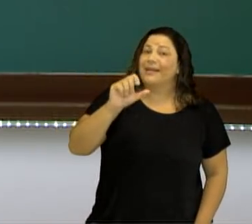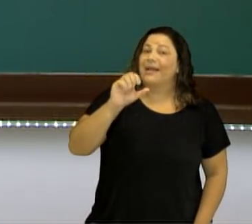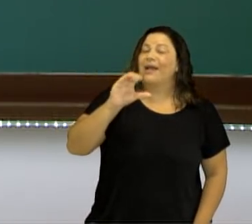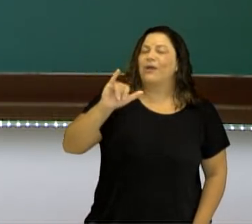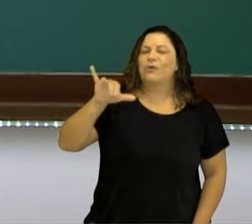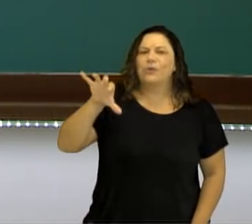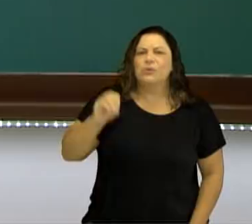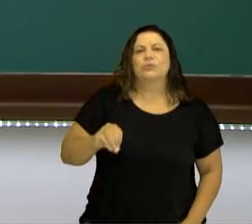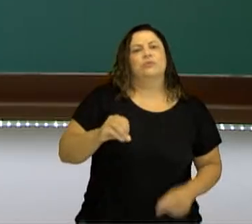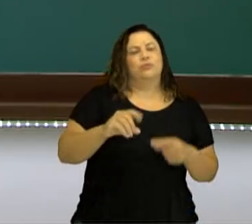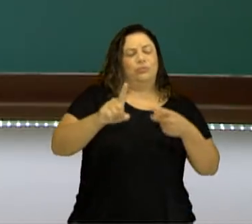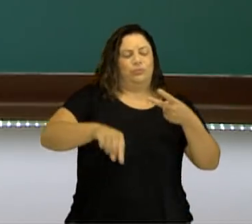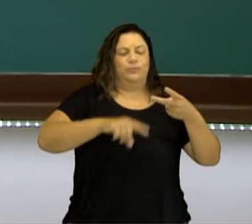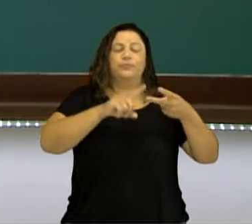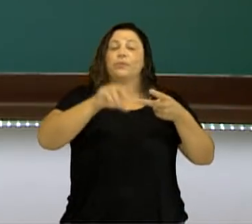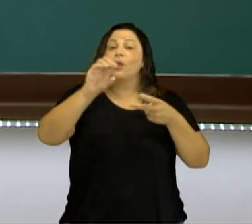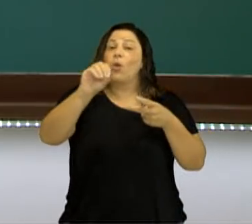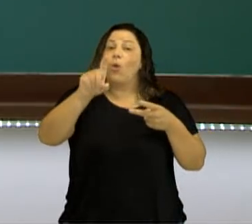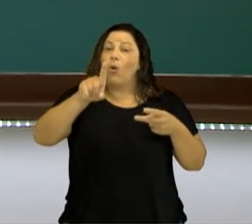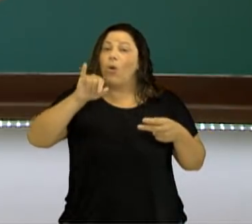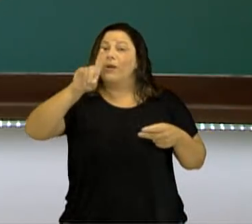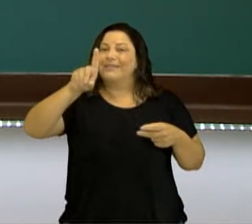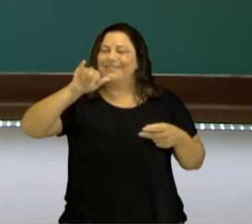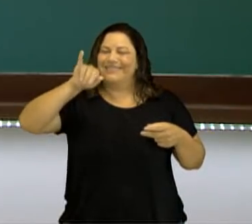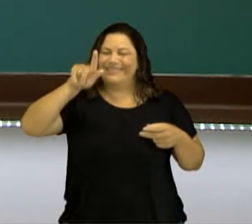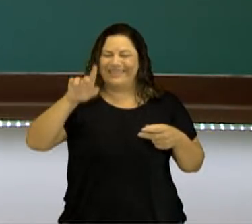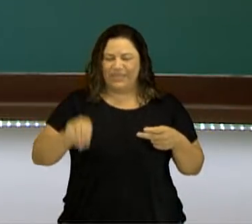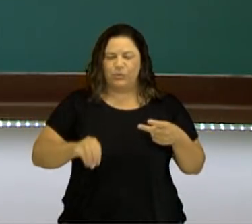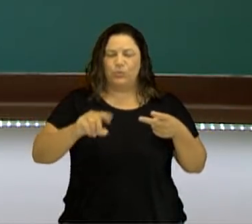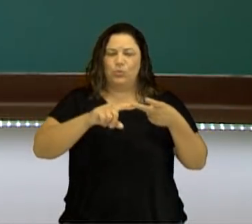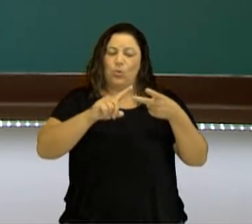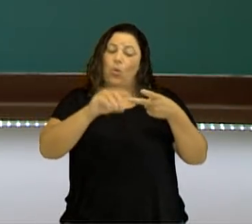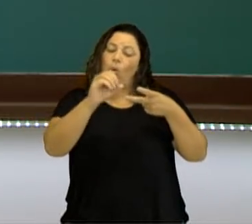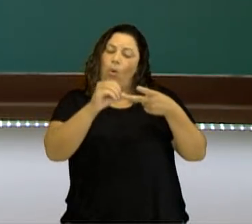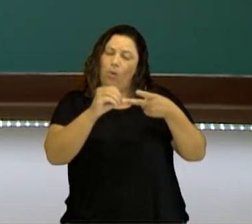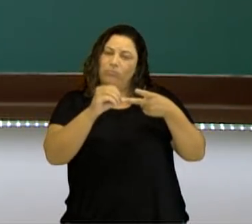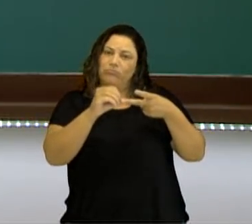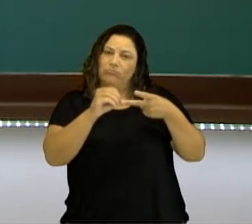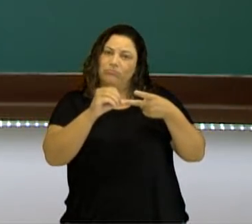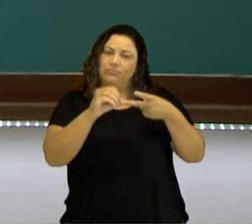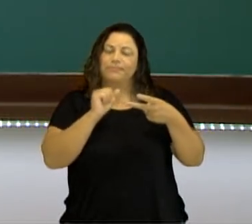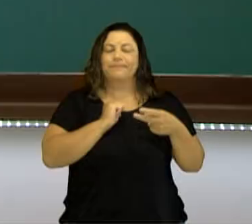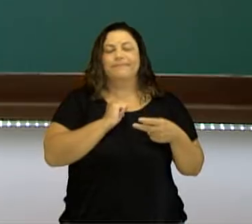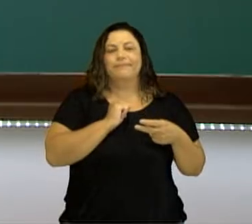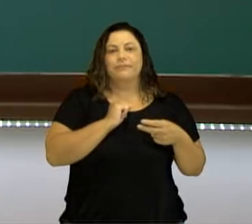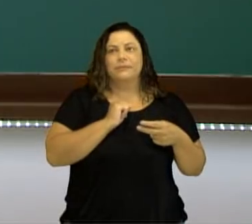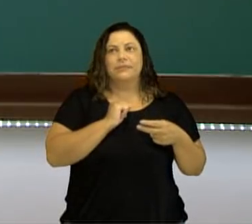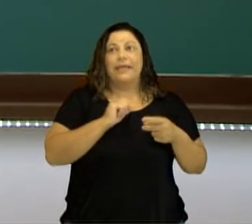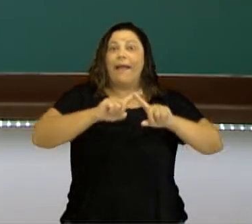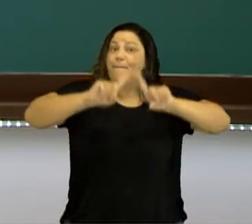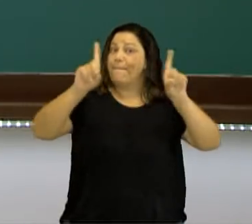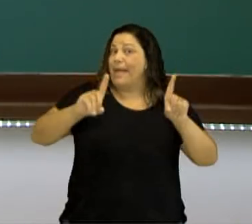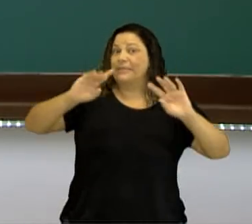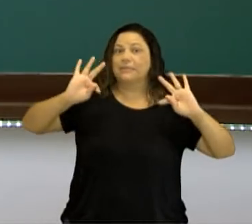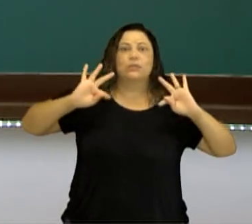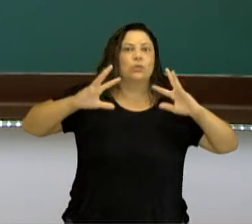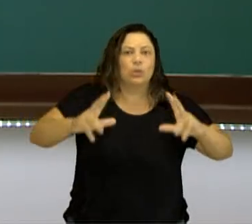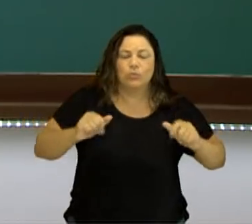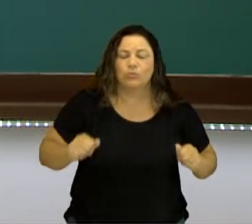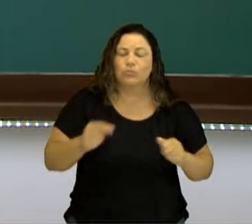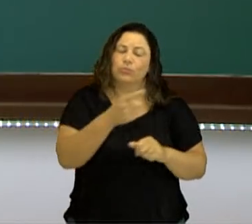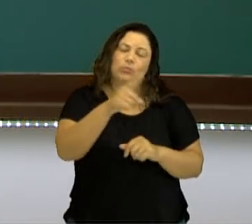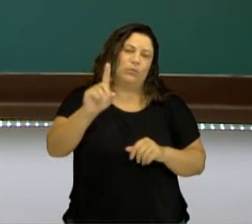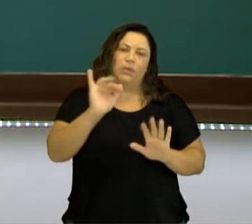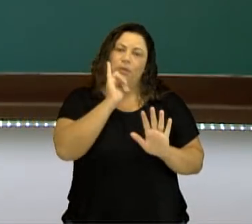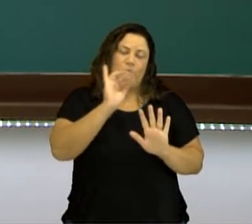oxigênio. Oxigênio, começa com a letra O, oxigênio, tá? Mas nem todos são assim. O que é